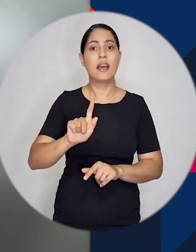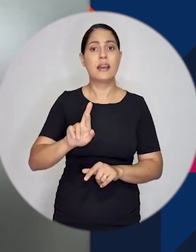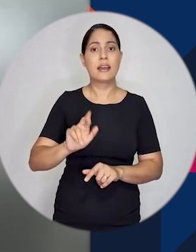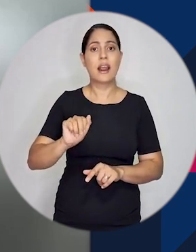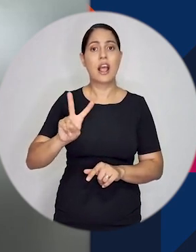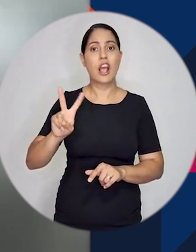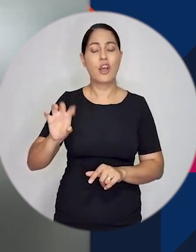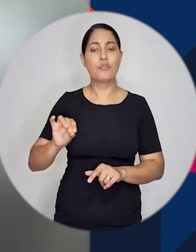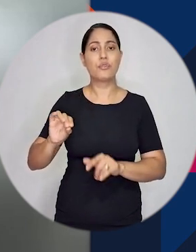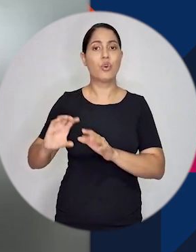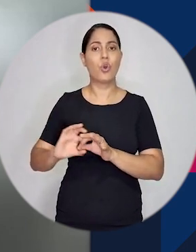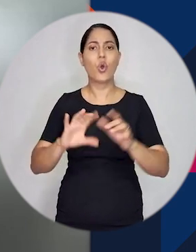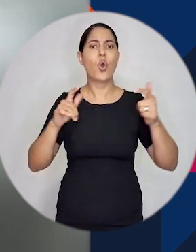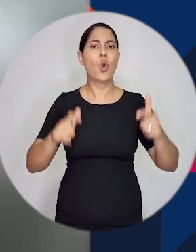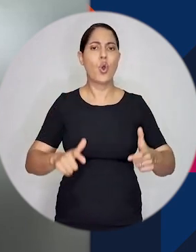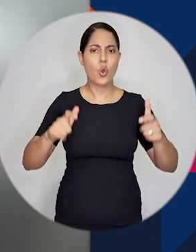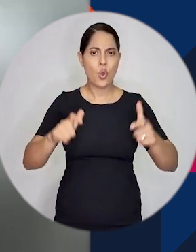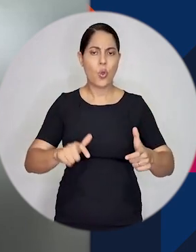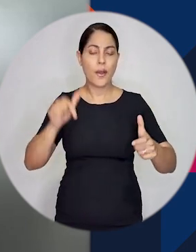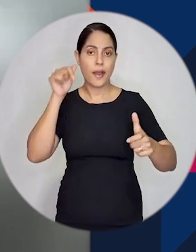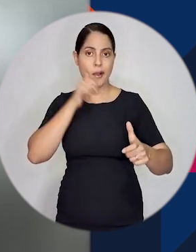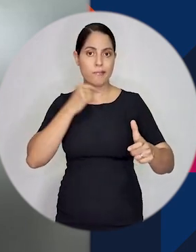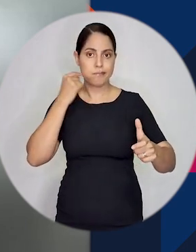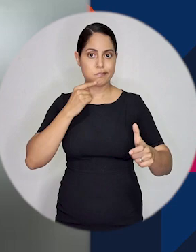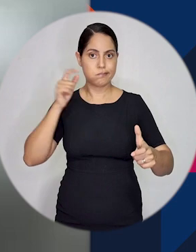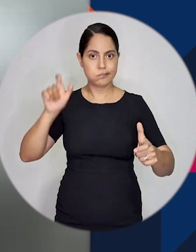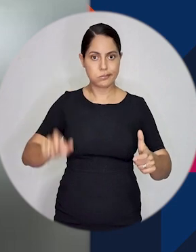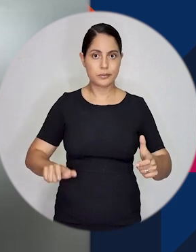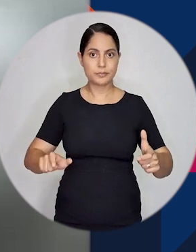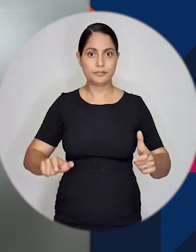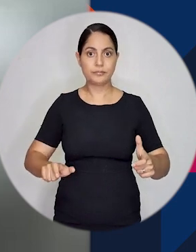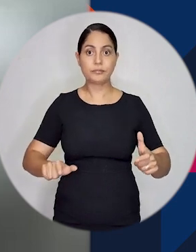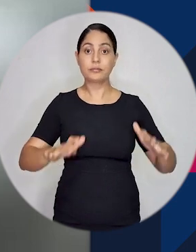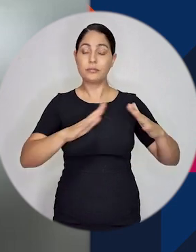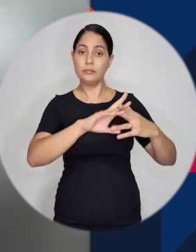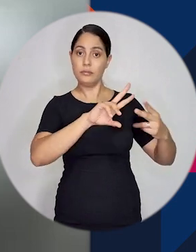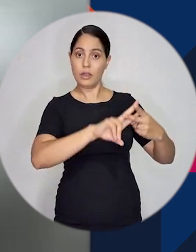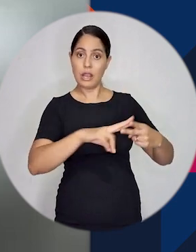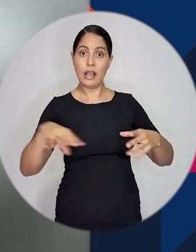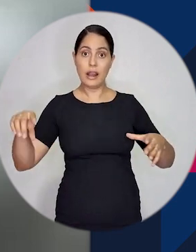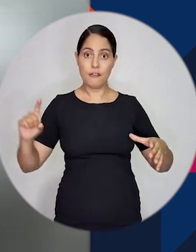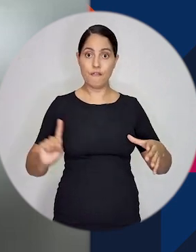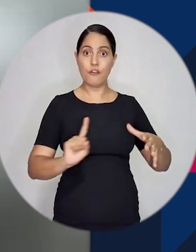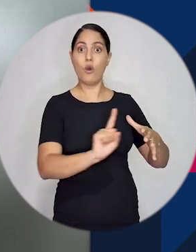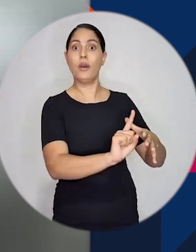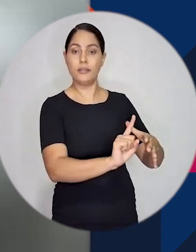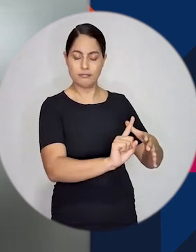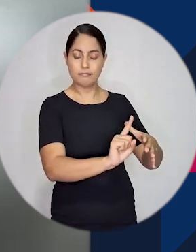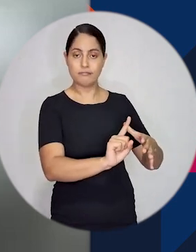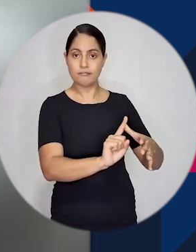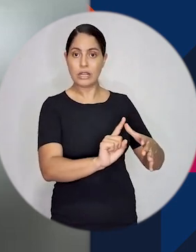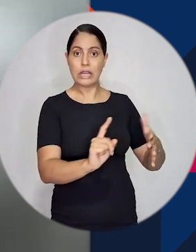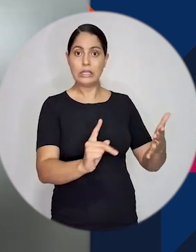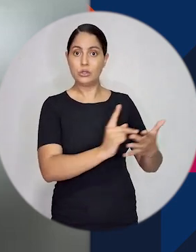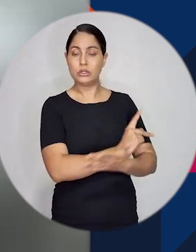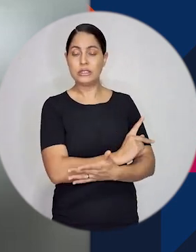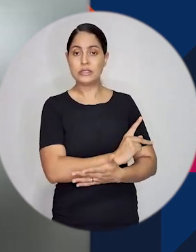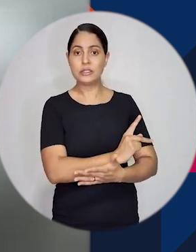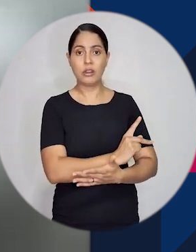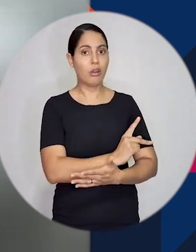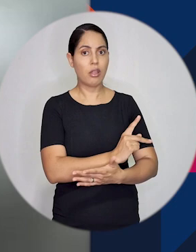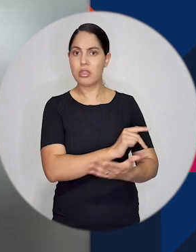relacionado a uma advogada dentro da uma unidade penal, que também teve suas violações de